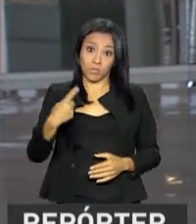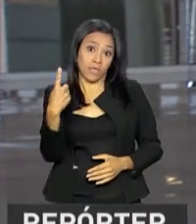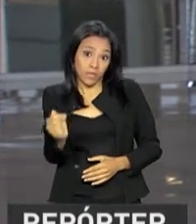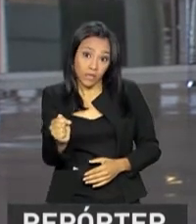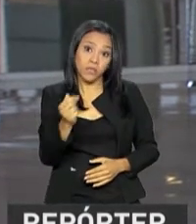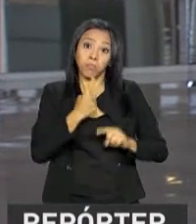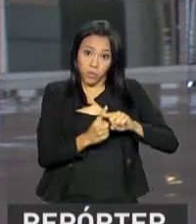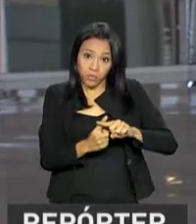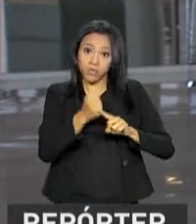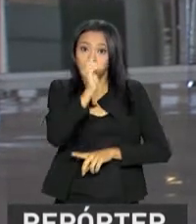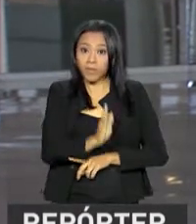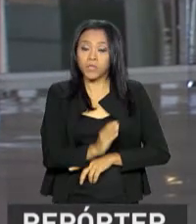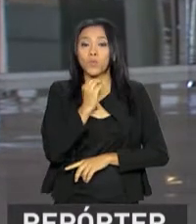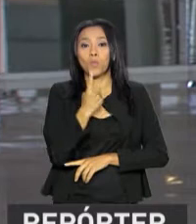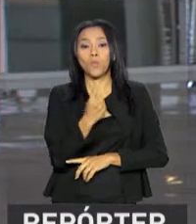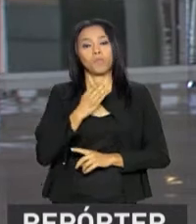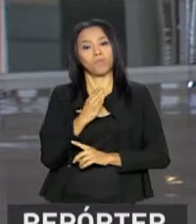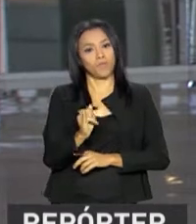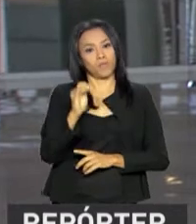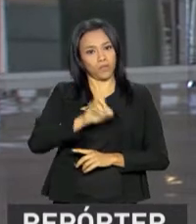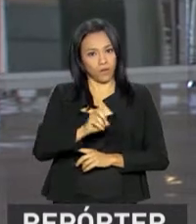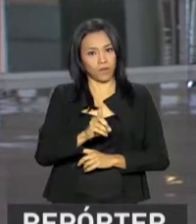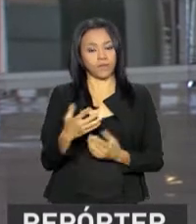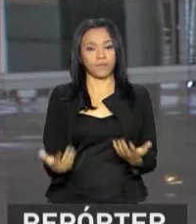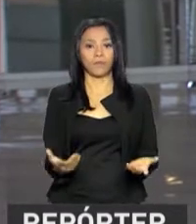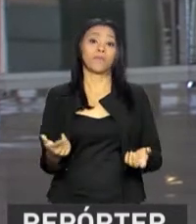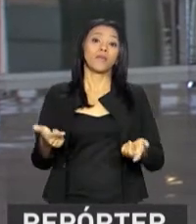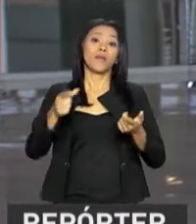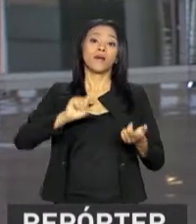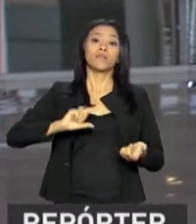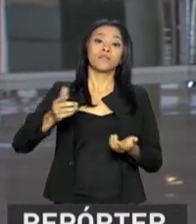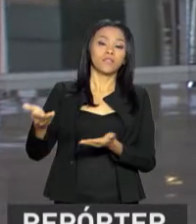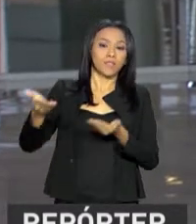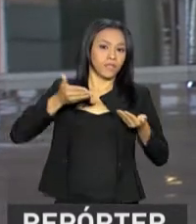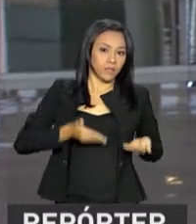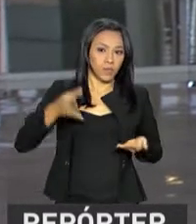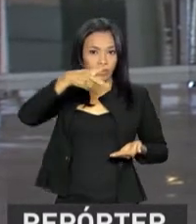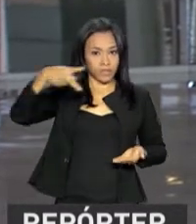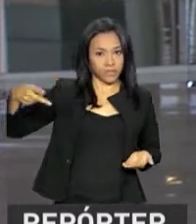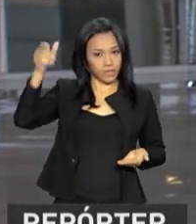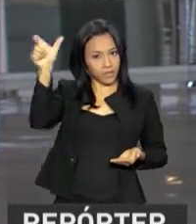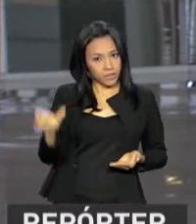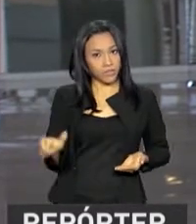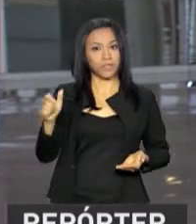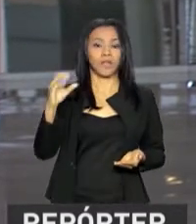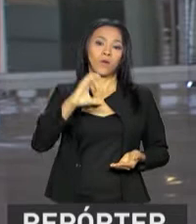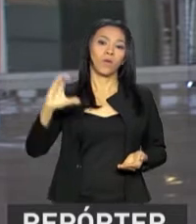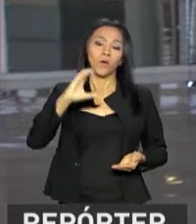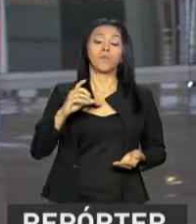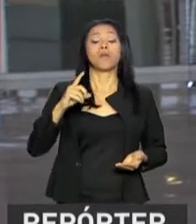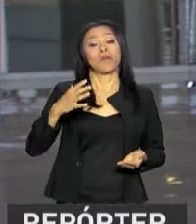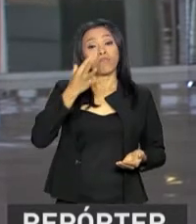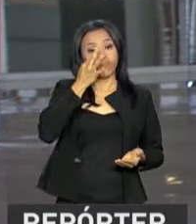o brasil de cerca de 1 bilhão de dólares antes de receber o presidente da colômbia juan manuel santos o presidente michel temer se reúne aqui no